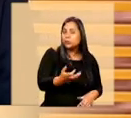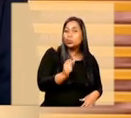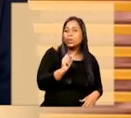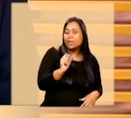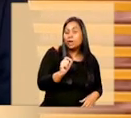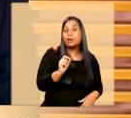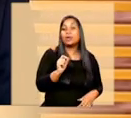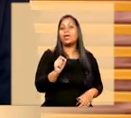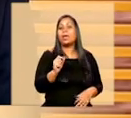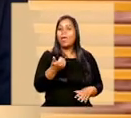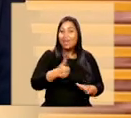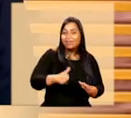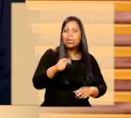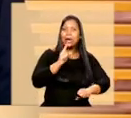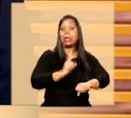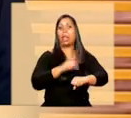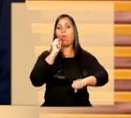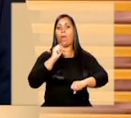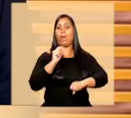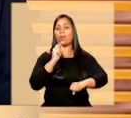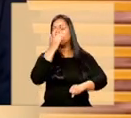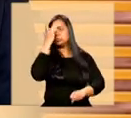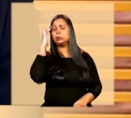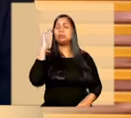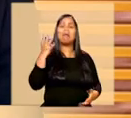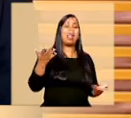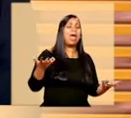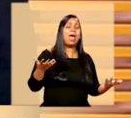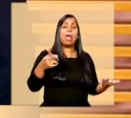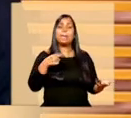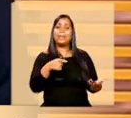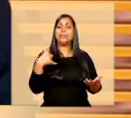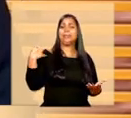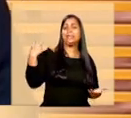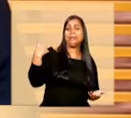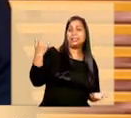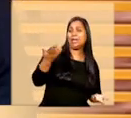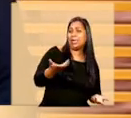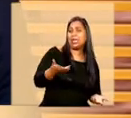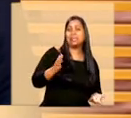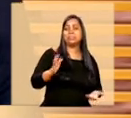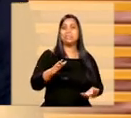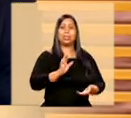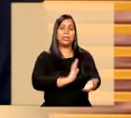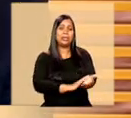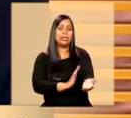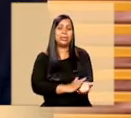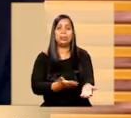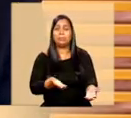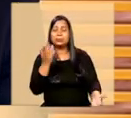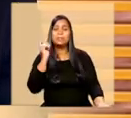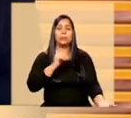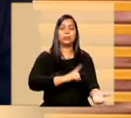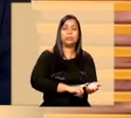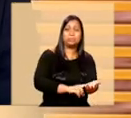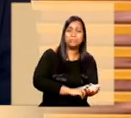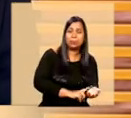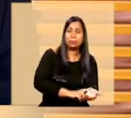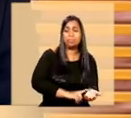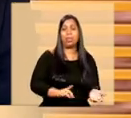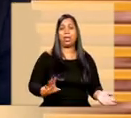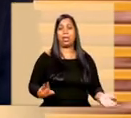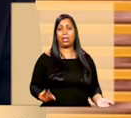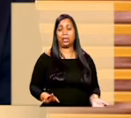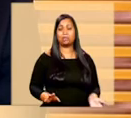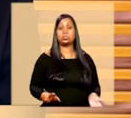não ser doador, a gente vai realmente avaliar na hora. Porque às vezes a pessoa fala, mas ele tem tantos anos, ele já tem hipertensão, já tem